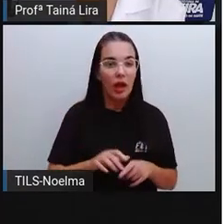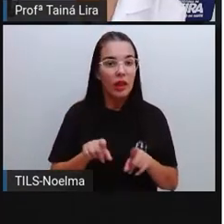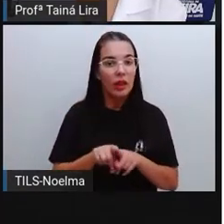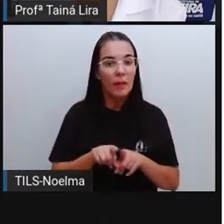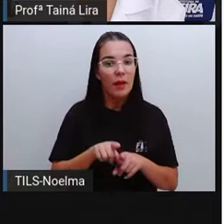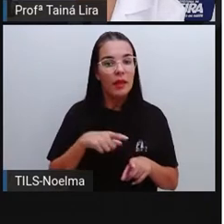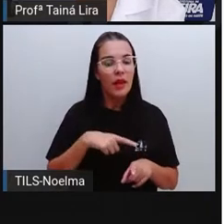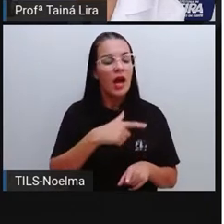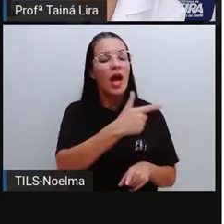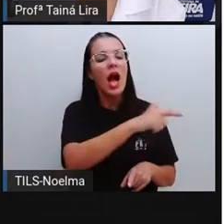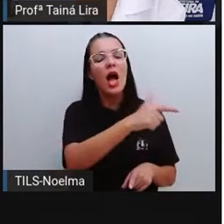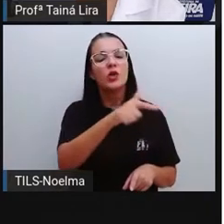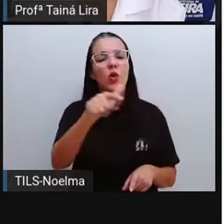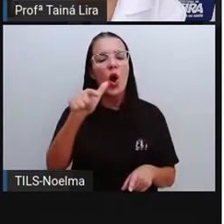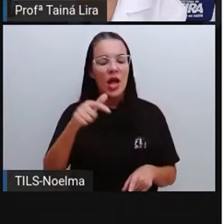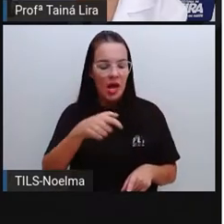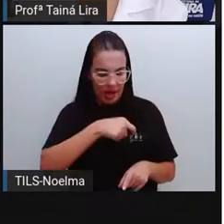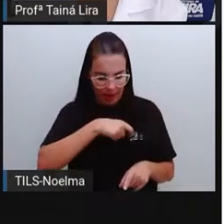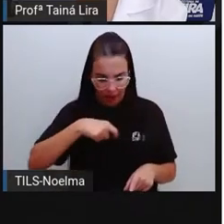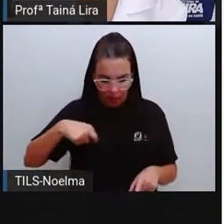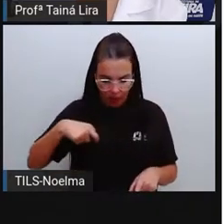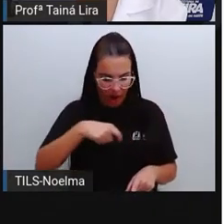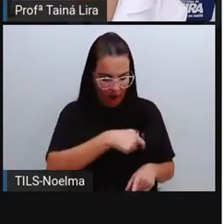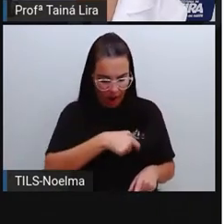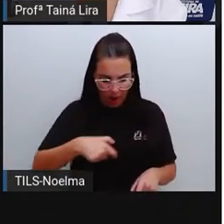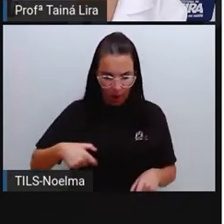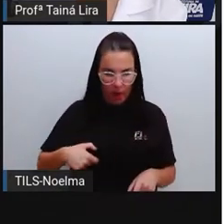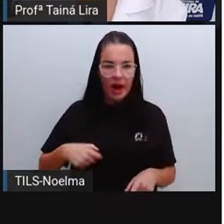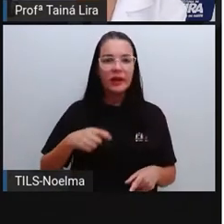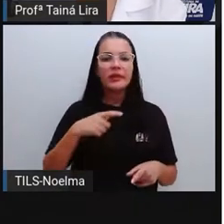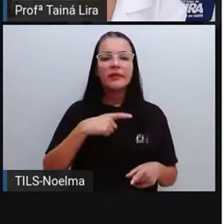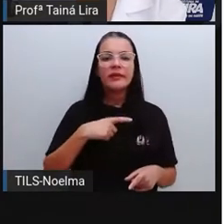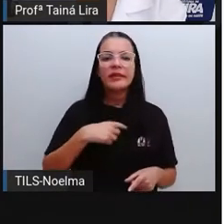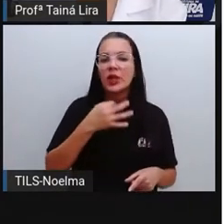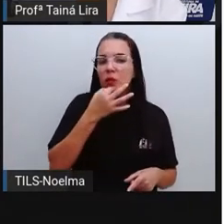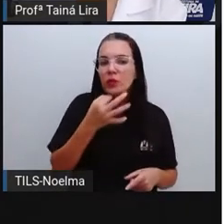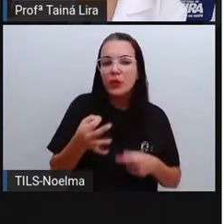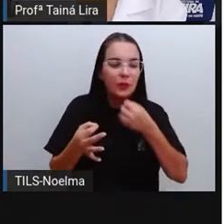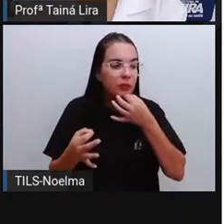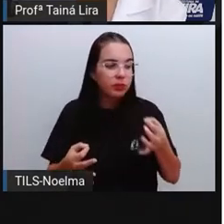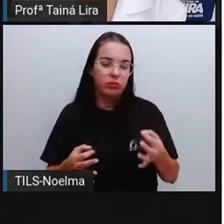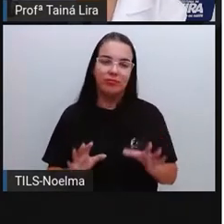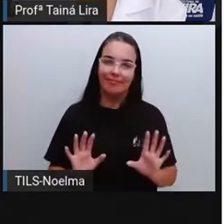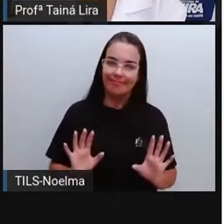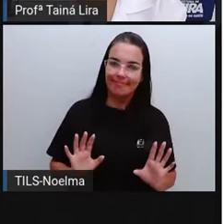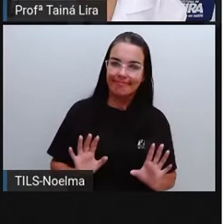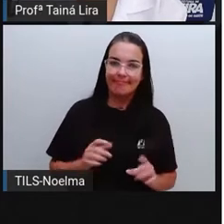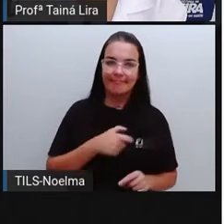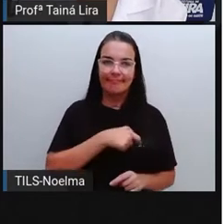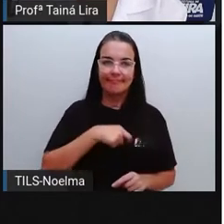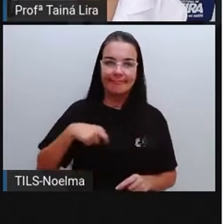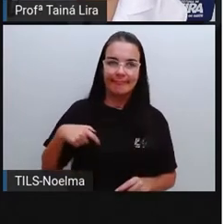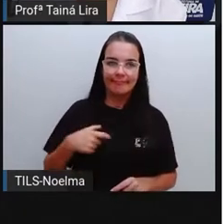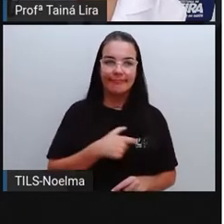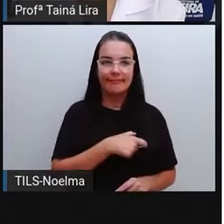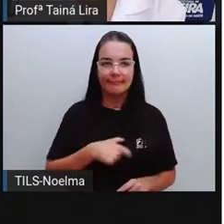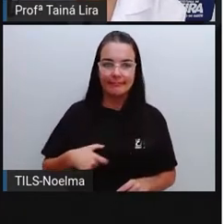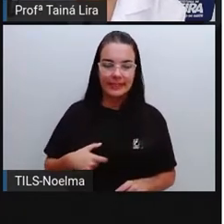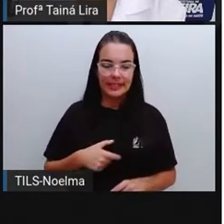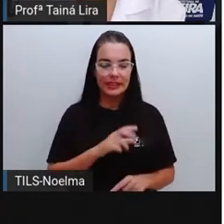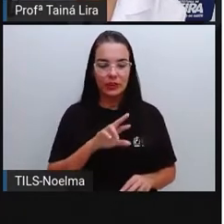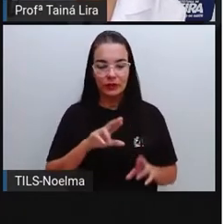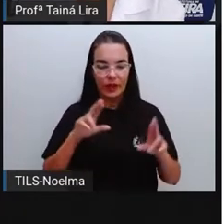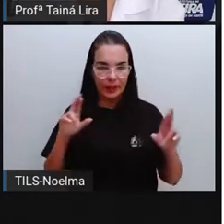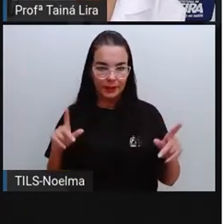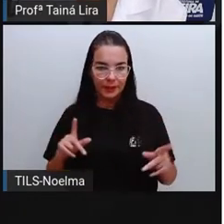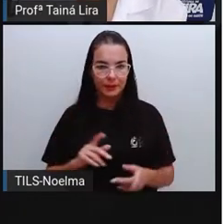outras zebras que aparecem ali, né, fazendo comentários sobre a nossa zebrinha, tá, que tem as listrinhas